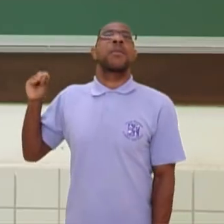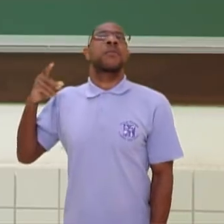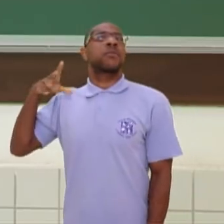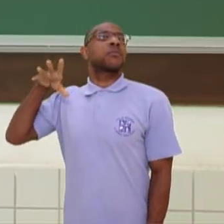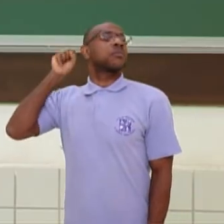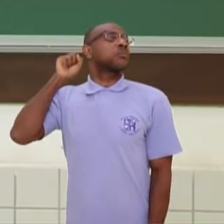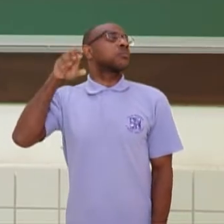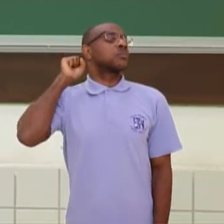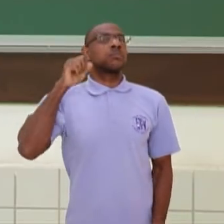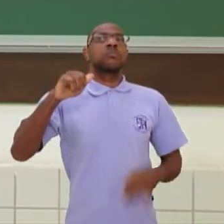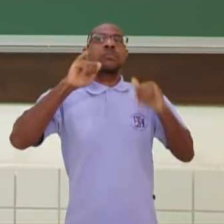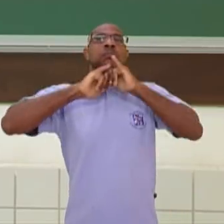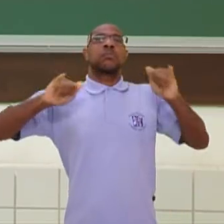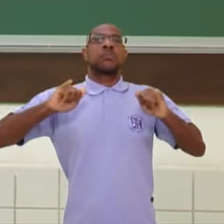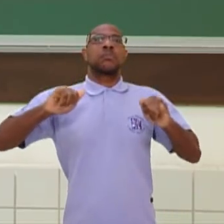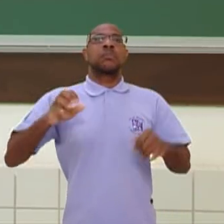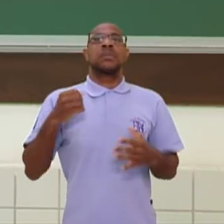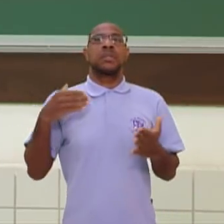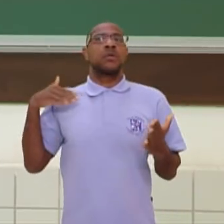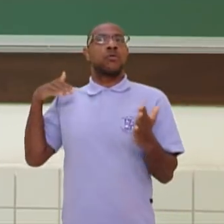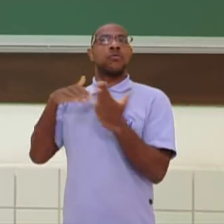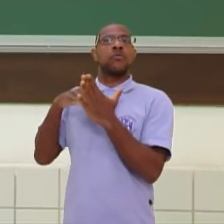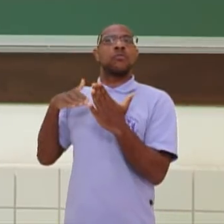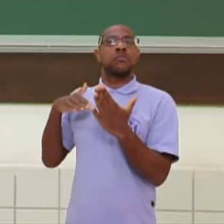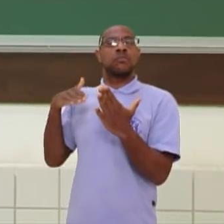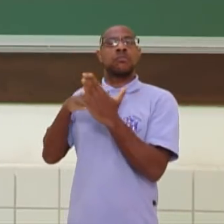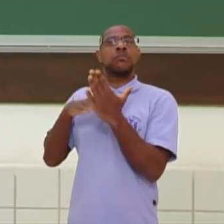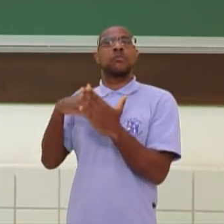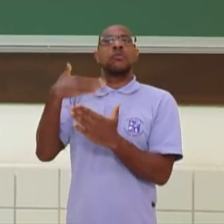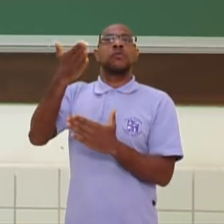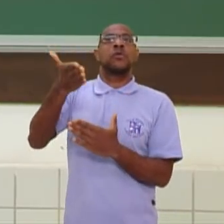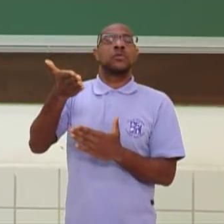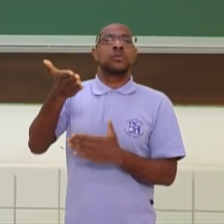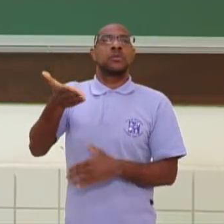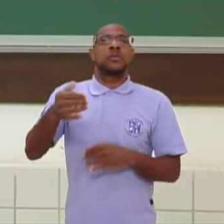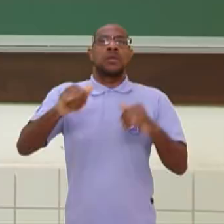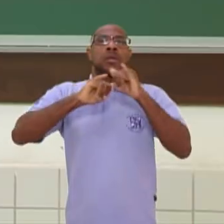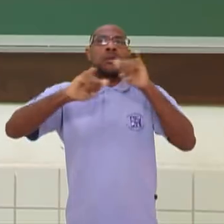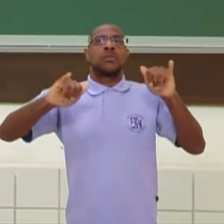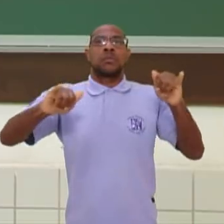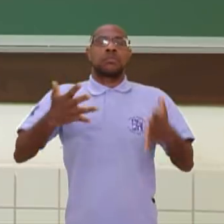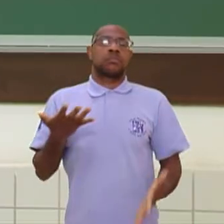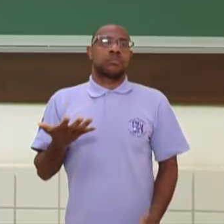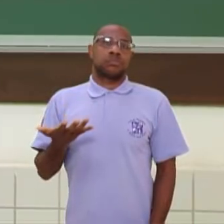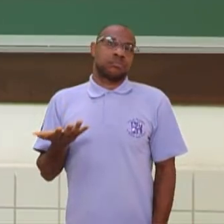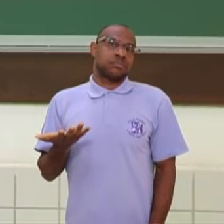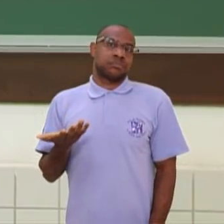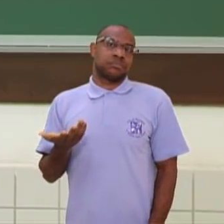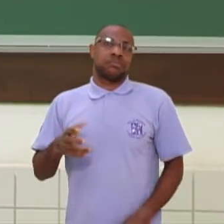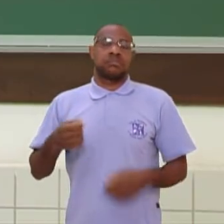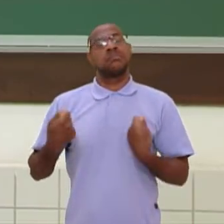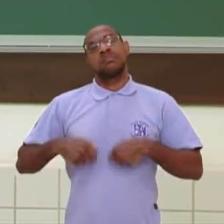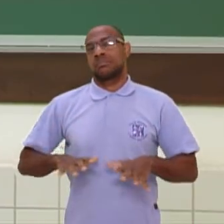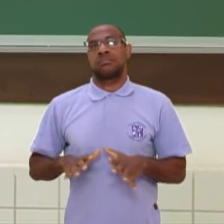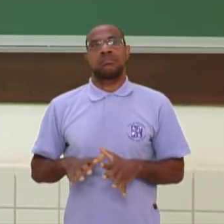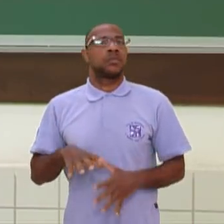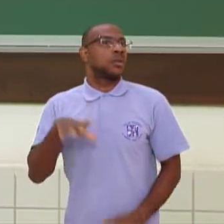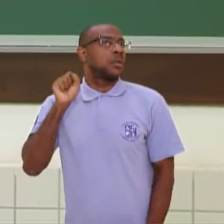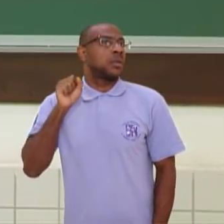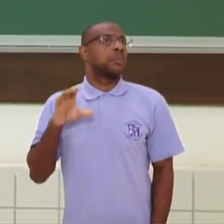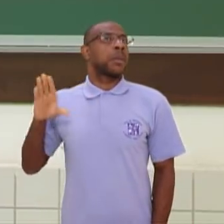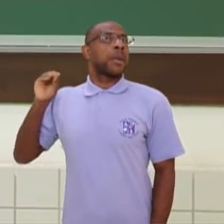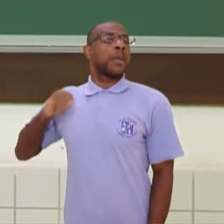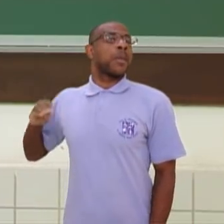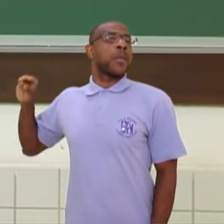ouvir o recado. Se ele estiver no fundo da sala, ele passar uma informação, você vai ouvir também. Não necessariamente você tem ali um sentido